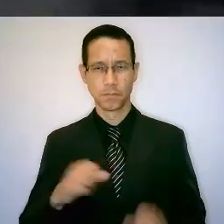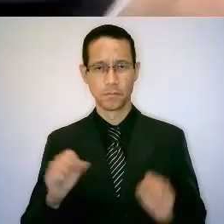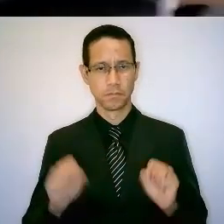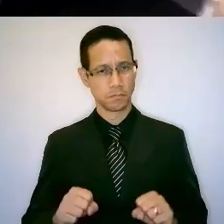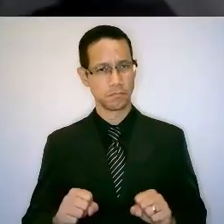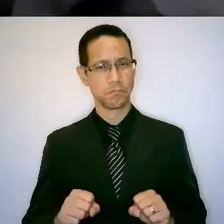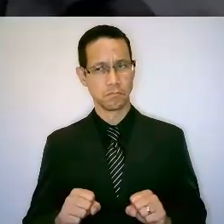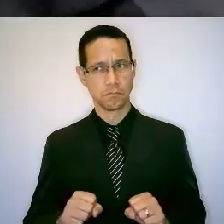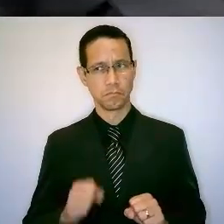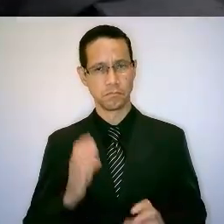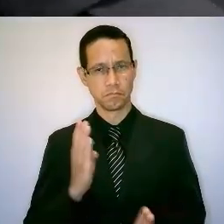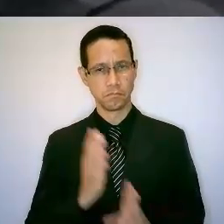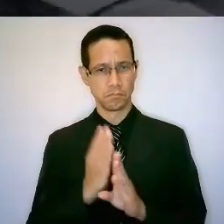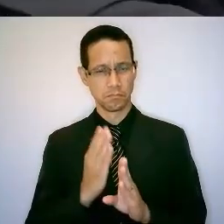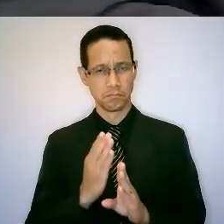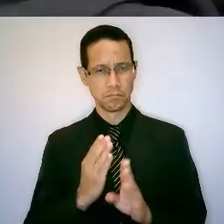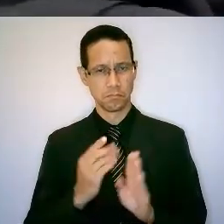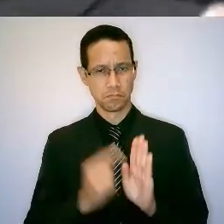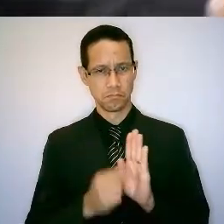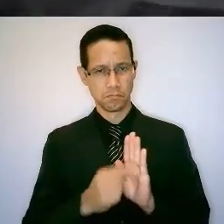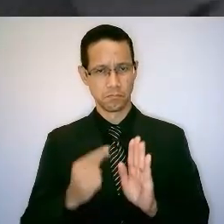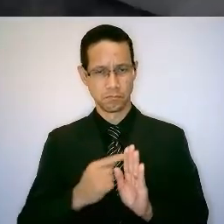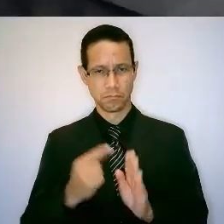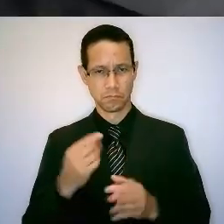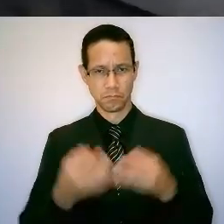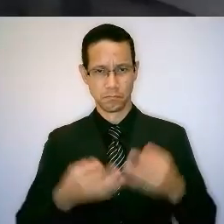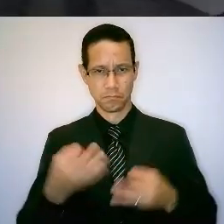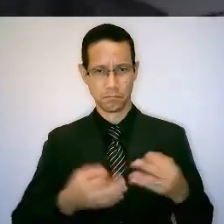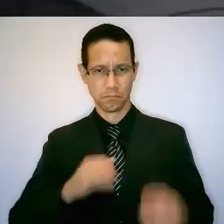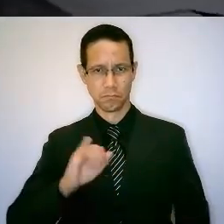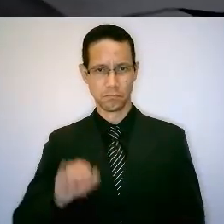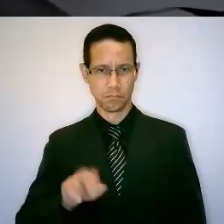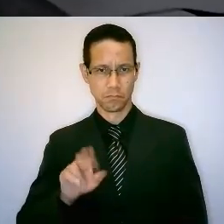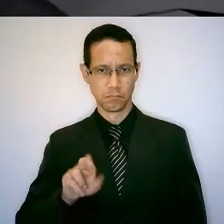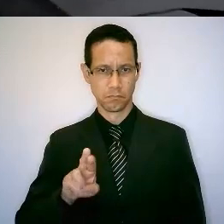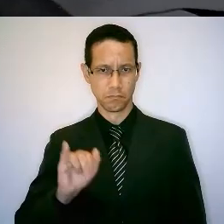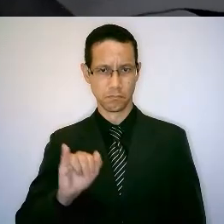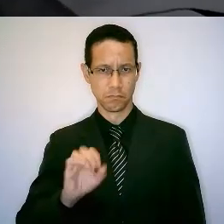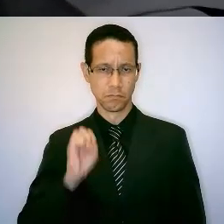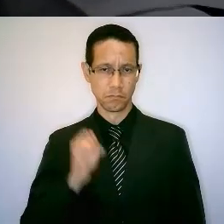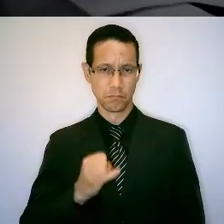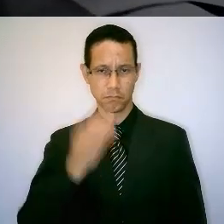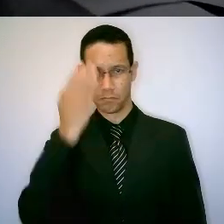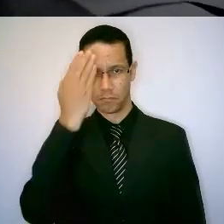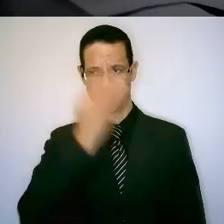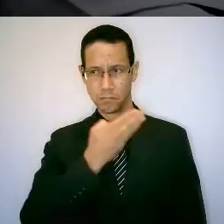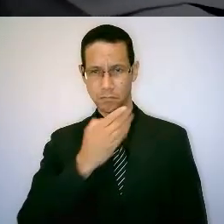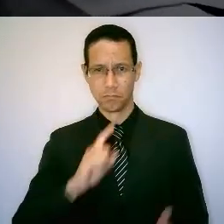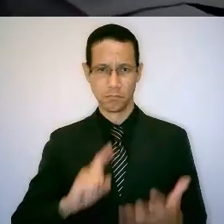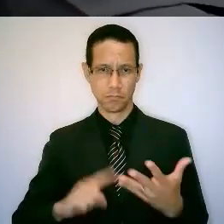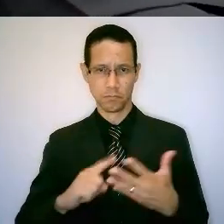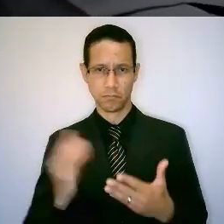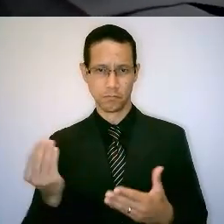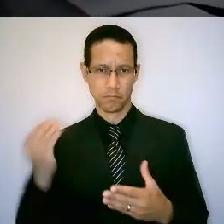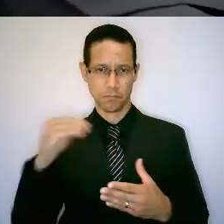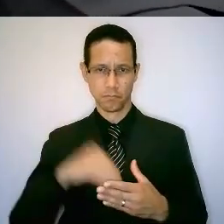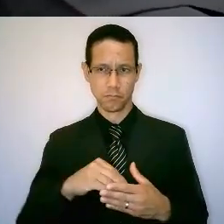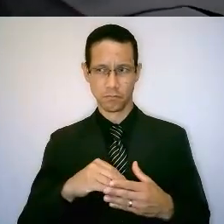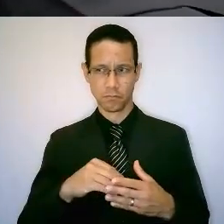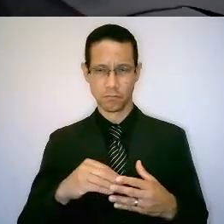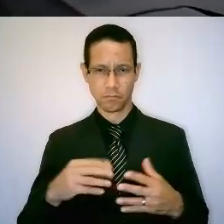reconhecimento da nulidade parcial do julgamento do Júri desde que a prova de uma infração não influa na outra